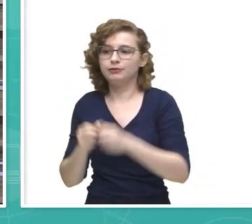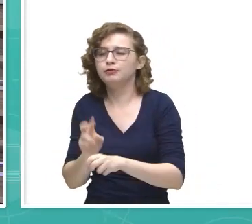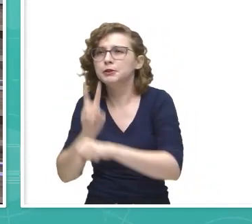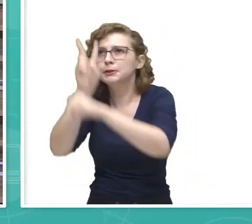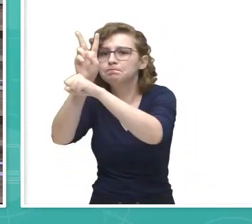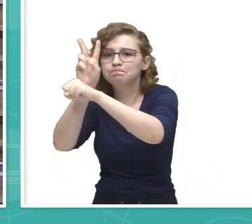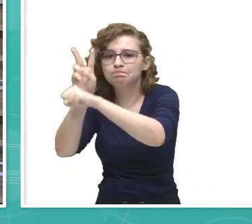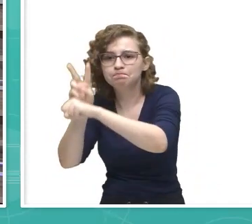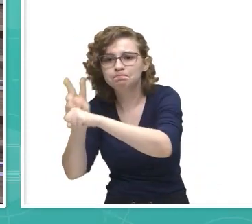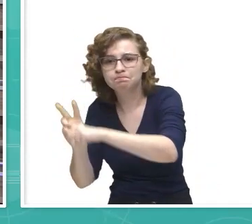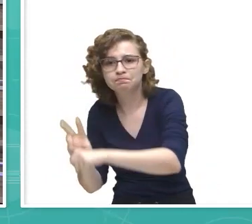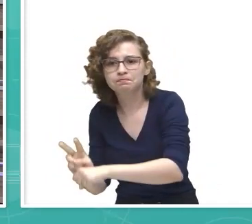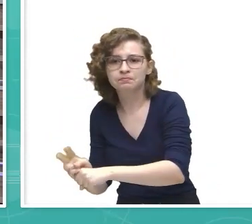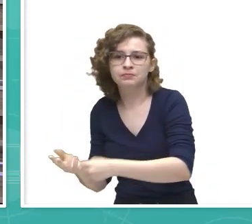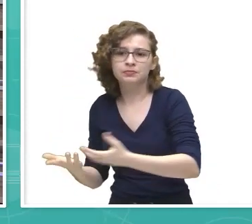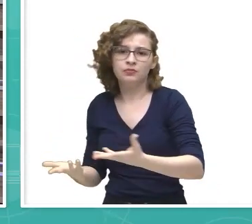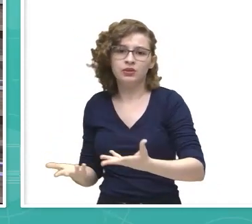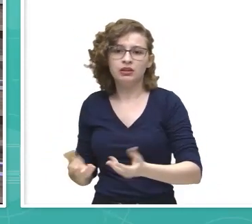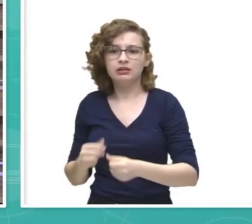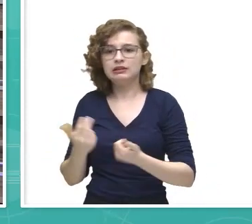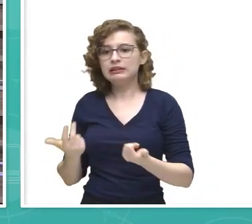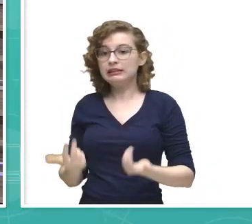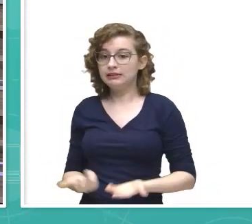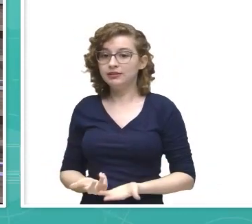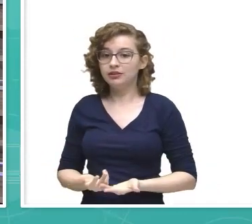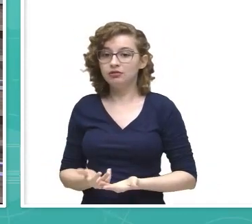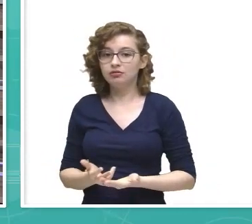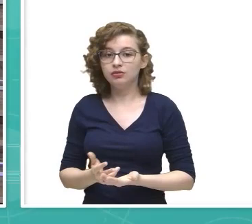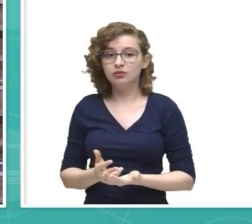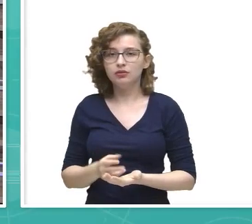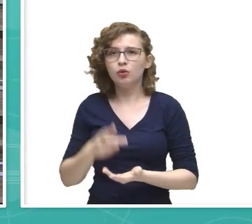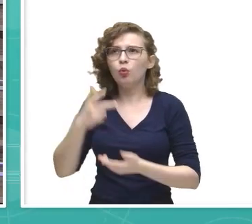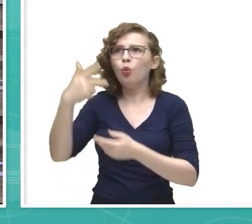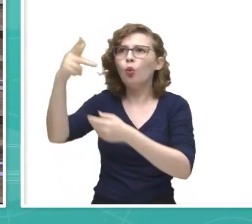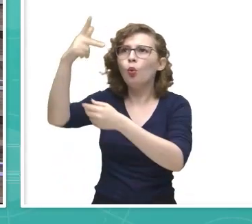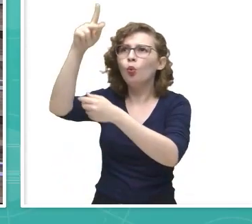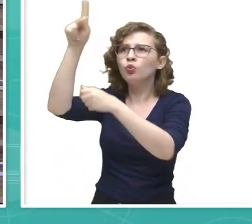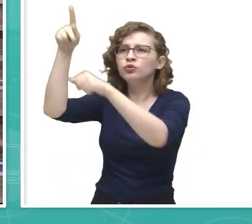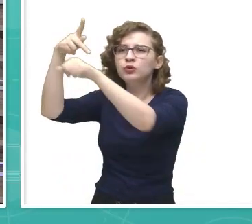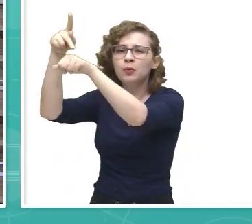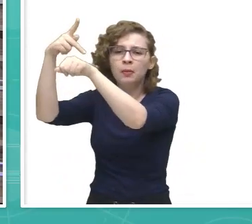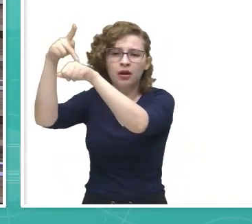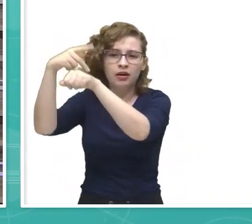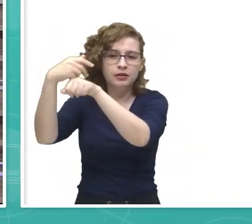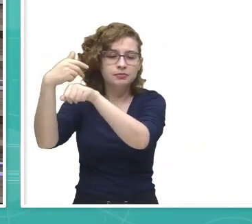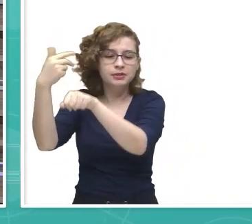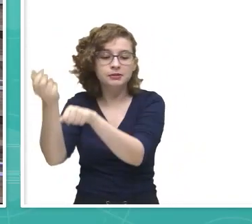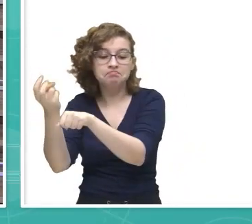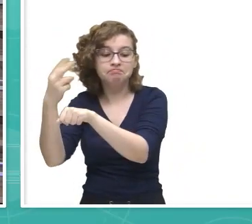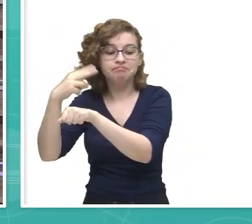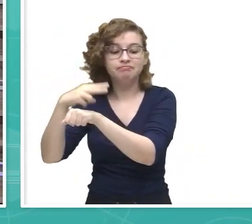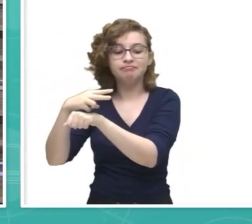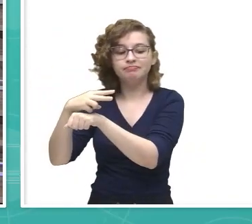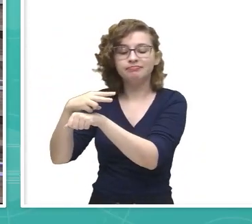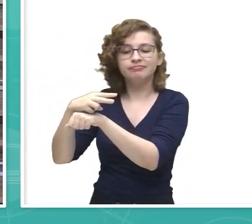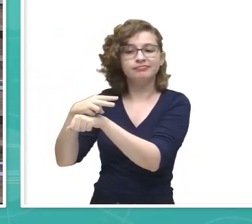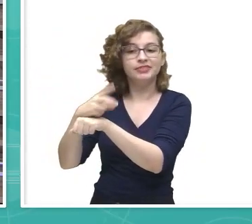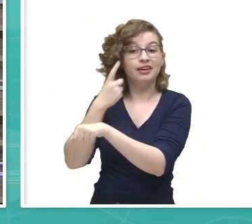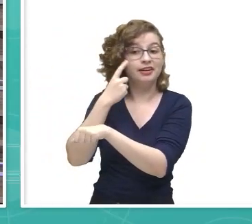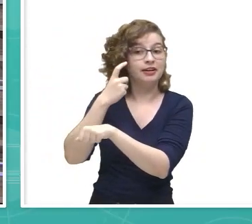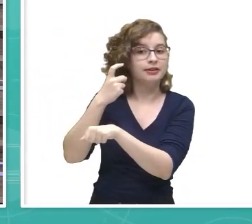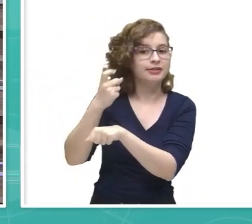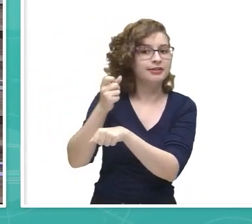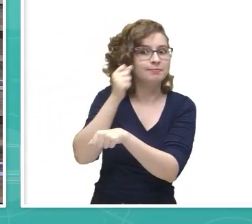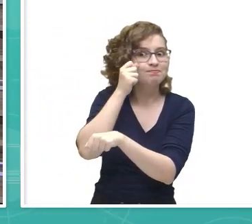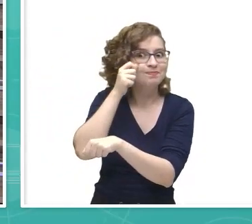evitar invasões estrangeiras. E outros países começaram a olhar para o território brasileiro com o olho